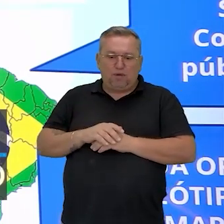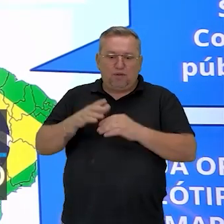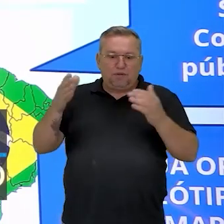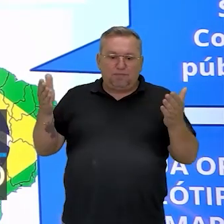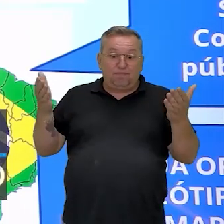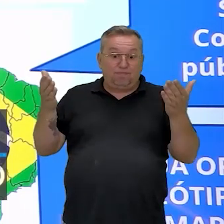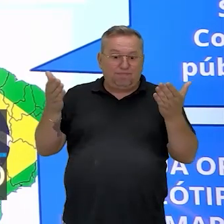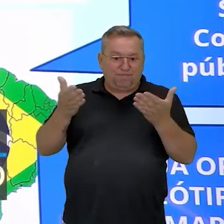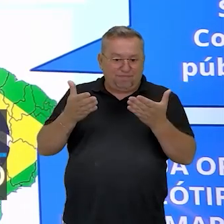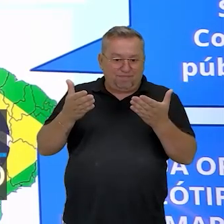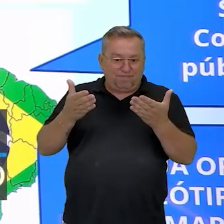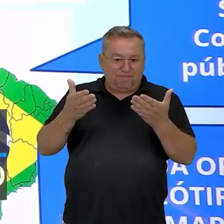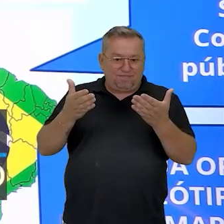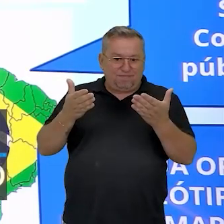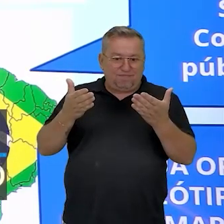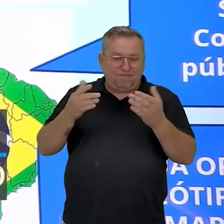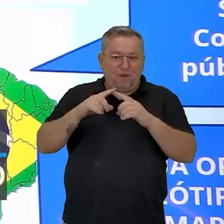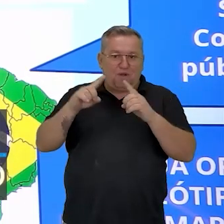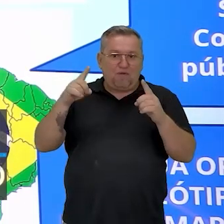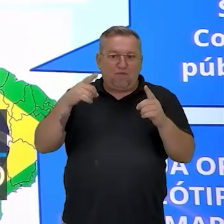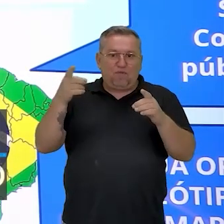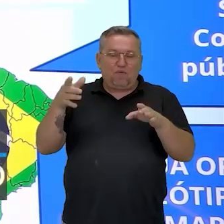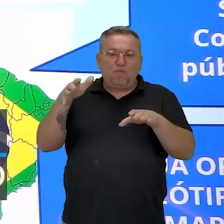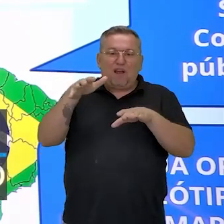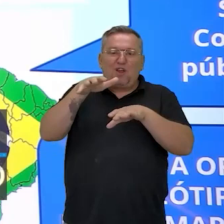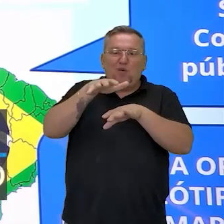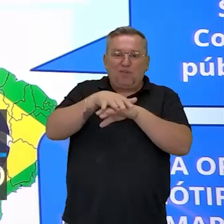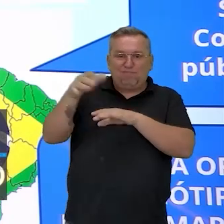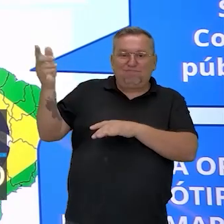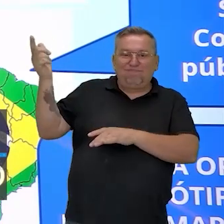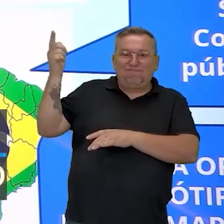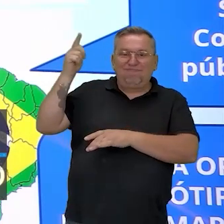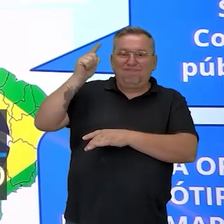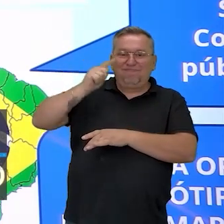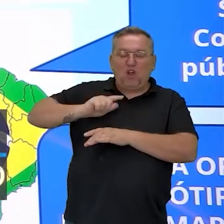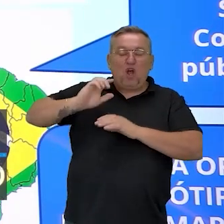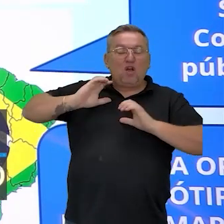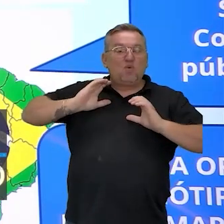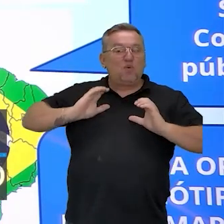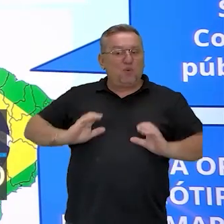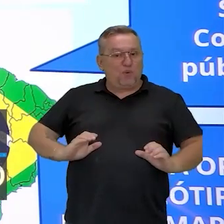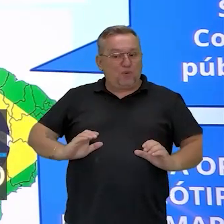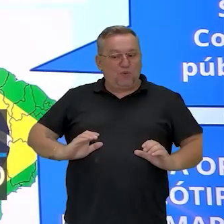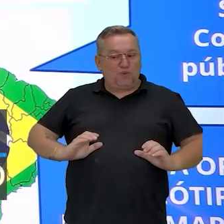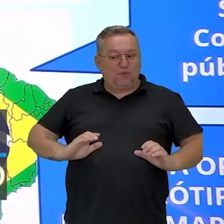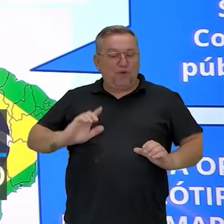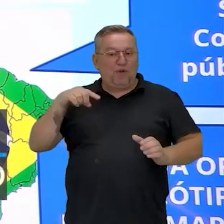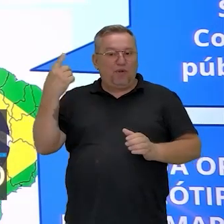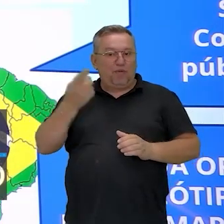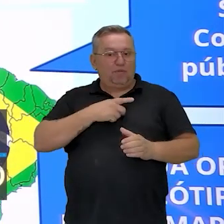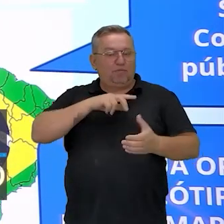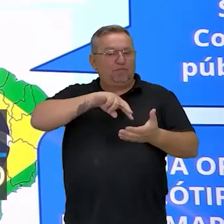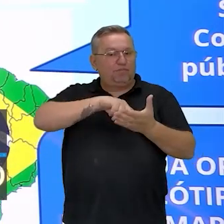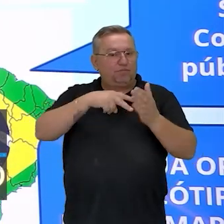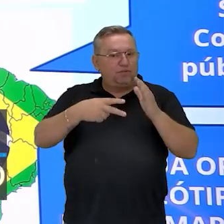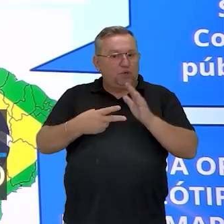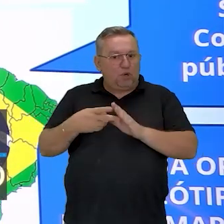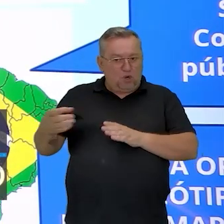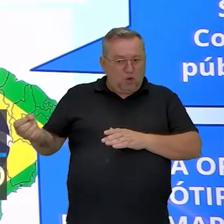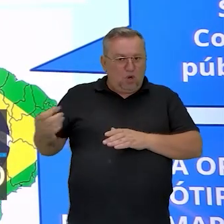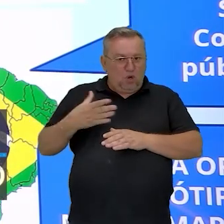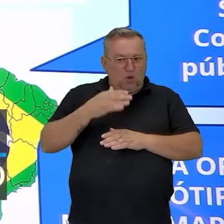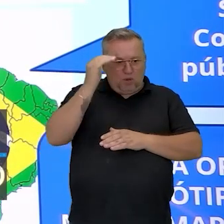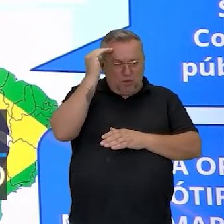Hoje foi uma inclusão, foi um ganho de cidadania, a gente se ressignificar, aprender a